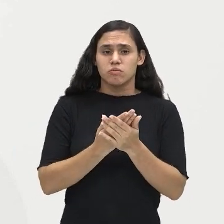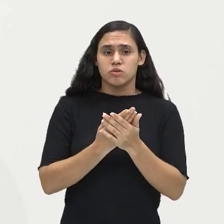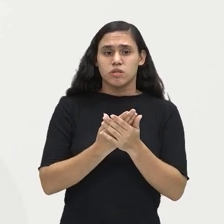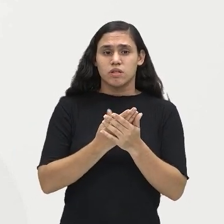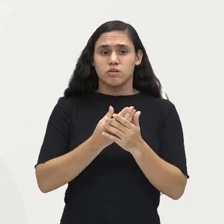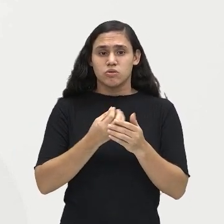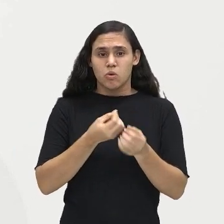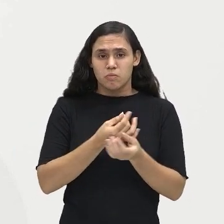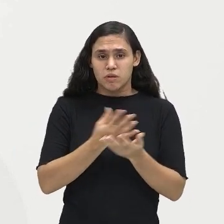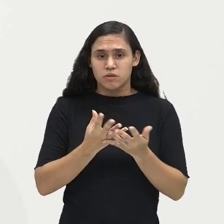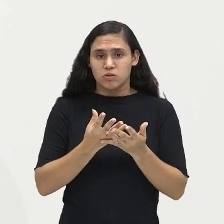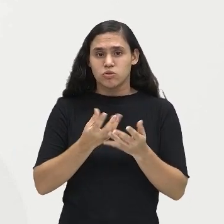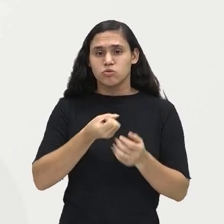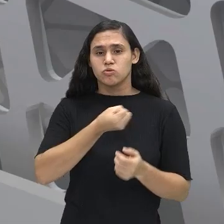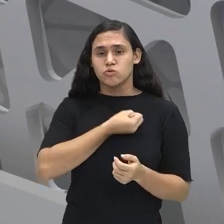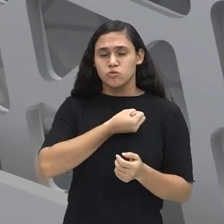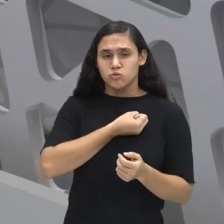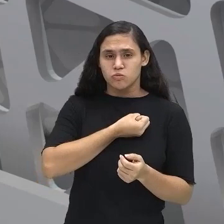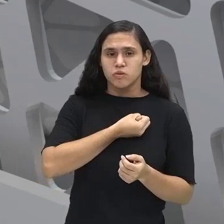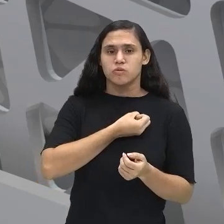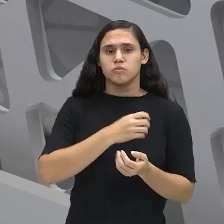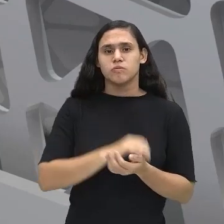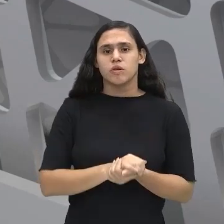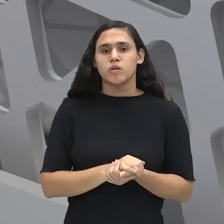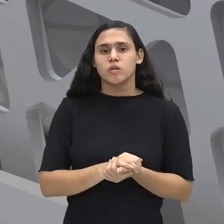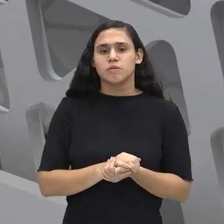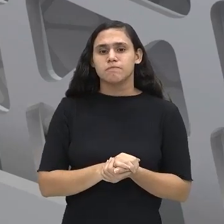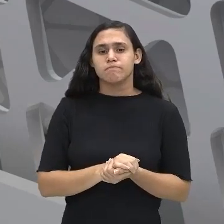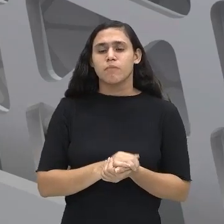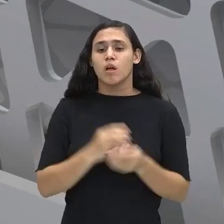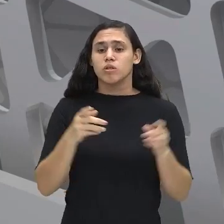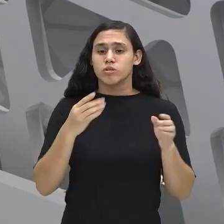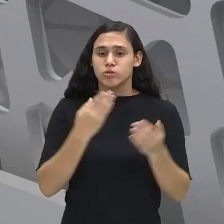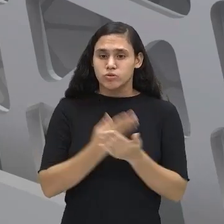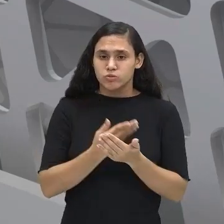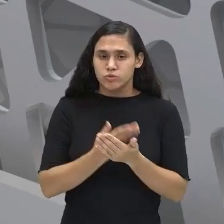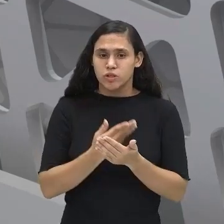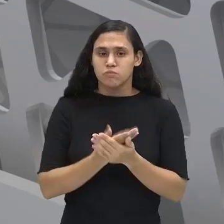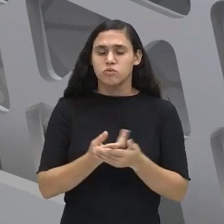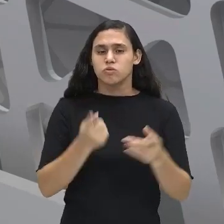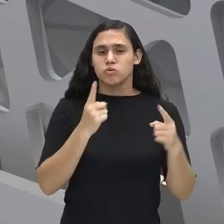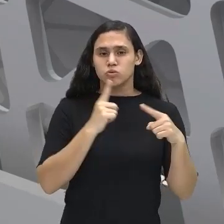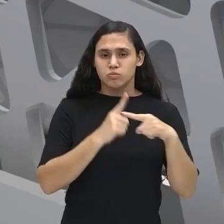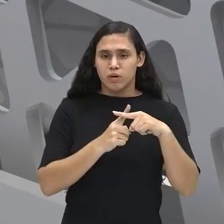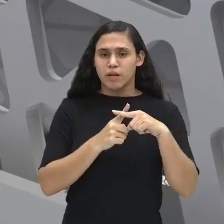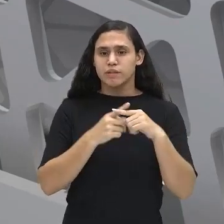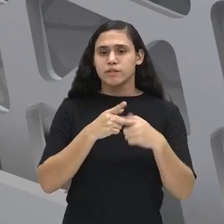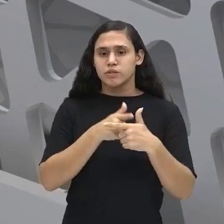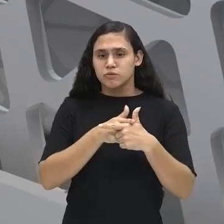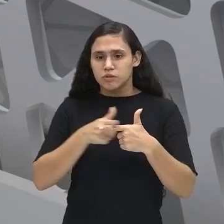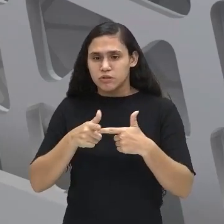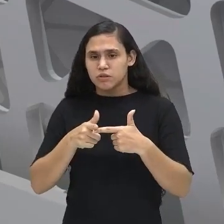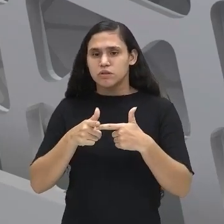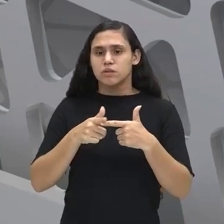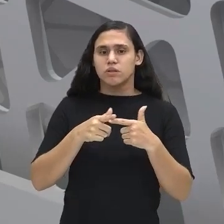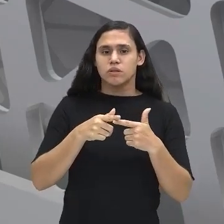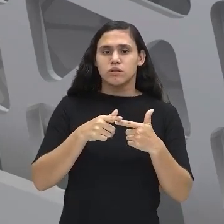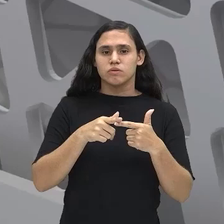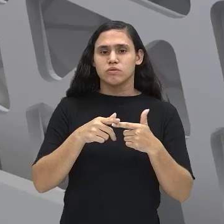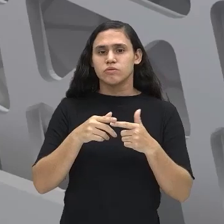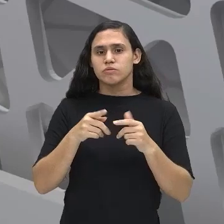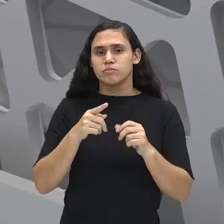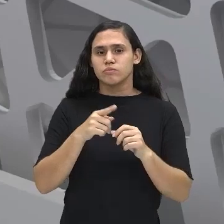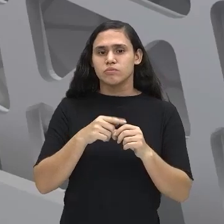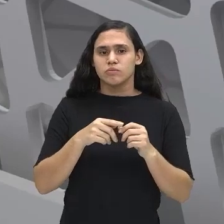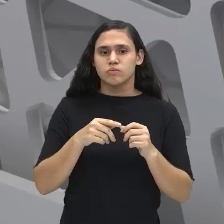pessoal. Operações, a gente estudou operação de adição, subtração, multiplicação, divisão e potenciação